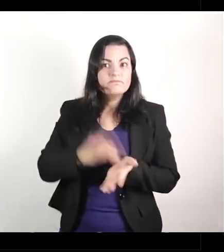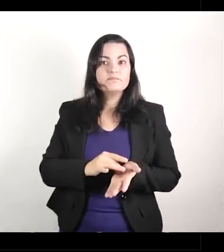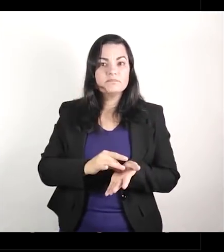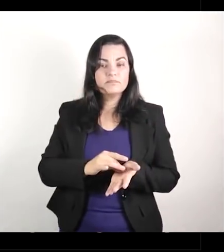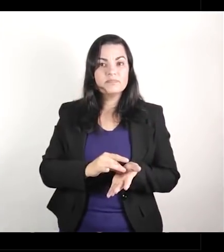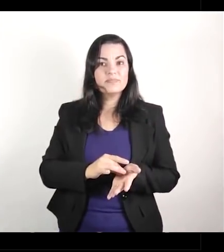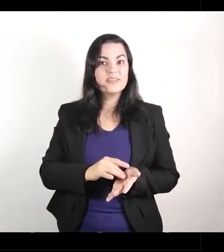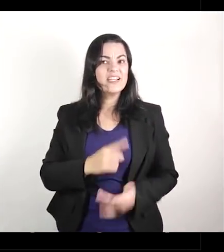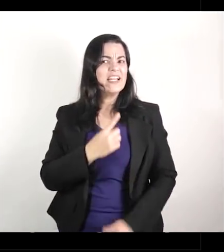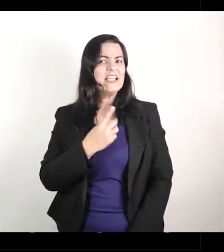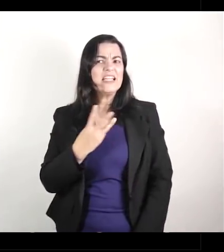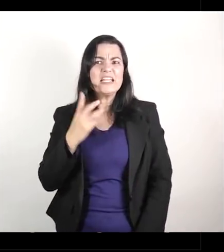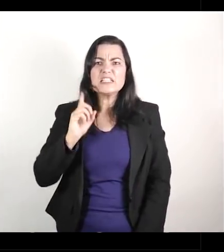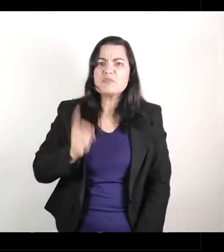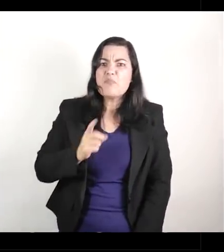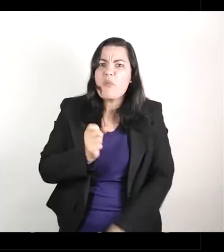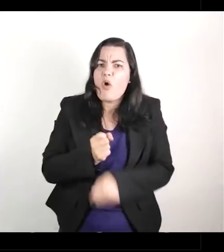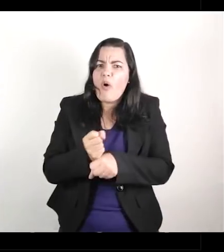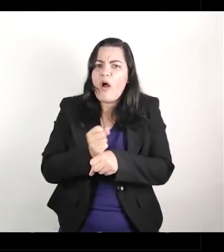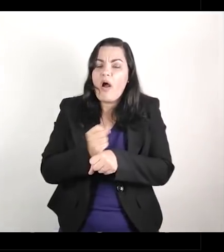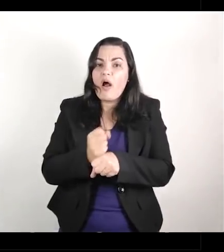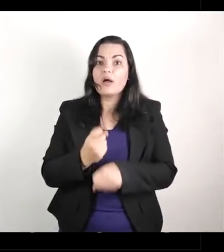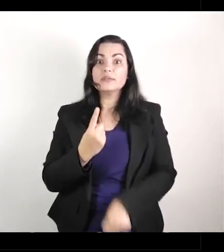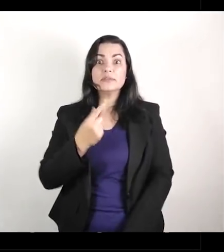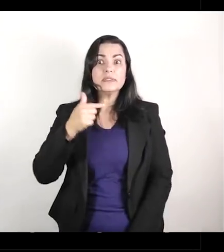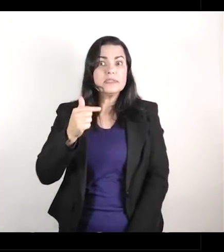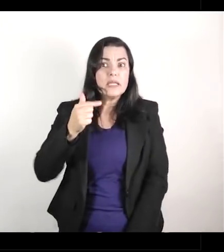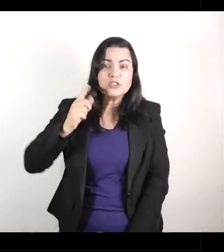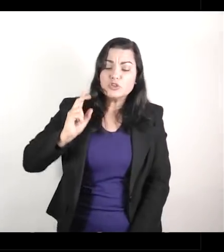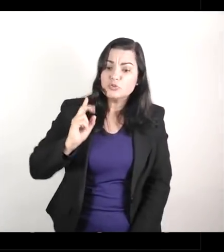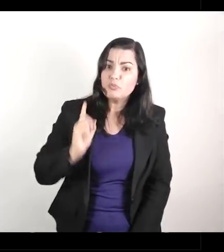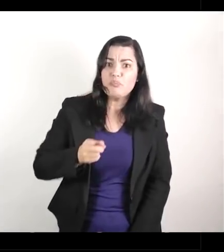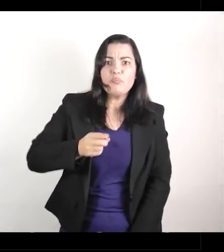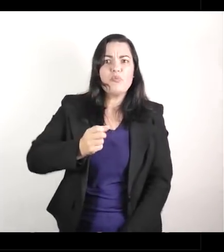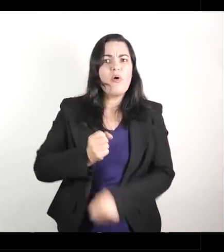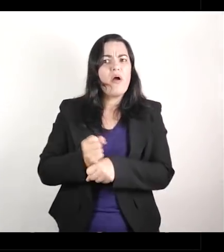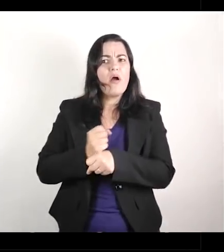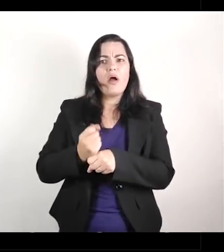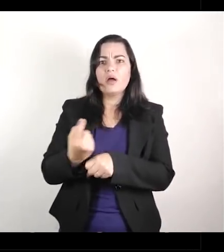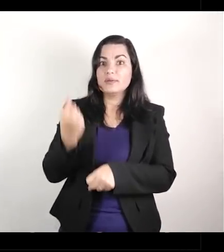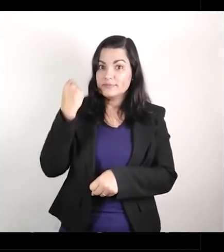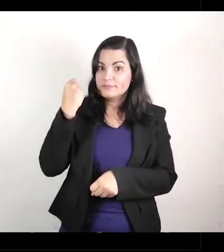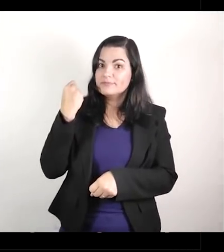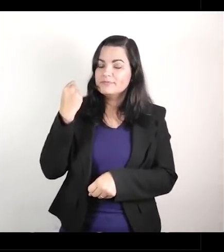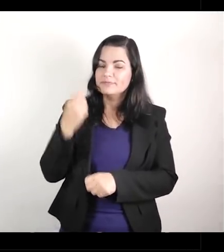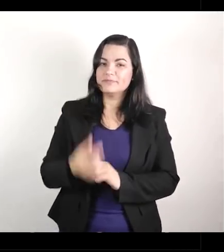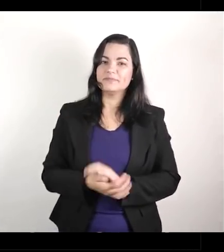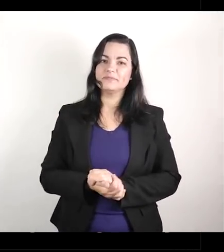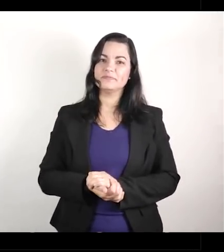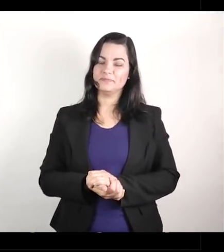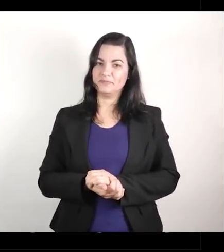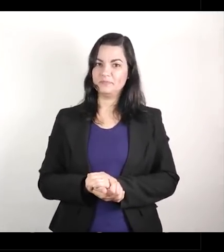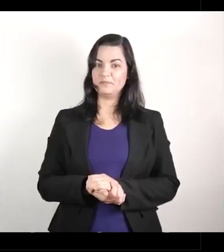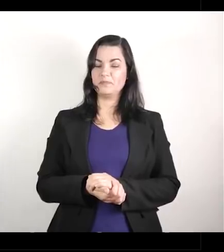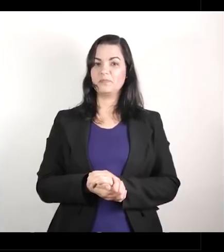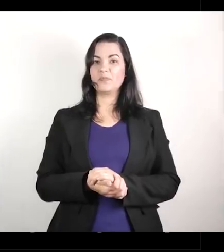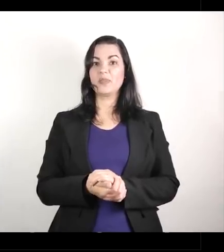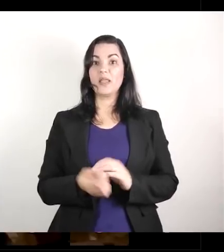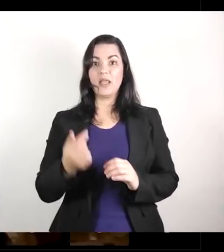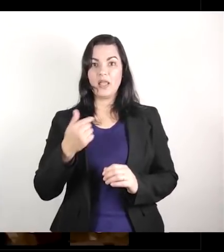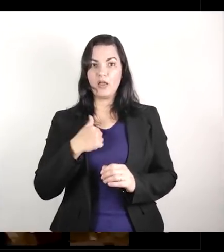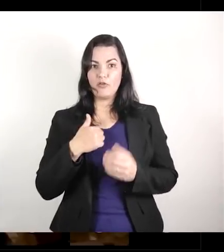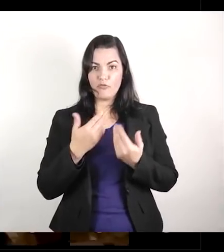antigo. 13 mil, 15 mil, 17 mil anos, tá bom? Então vamos lá. A Pro